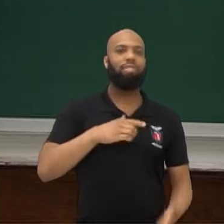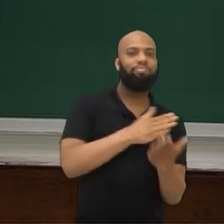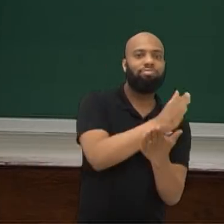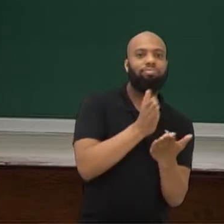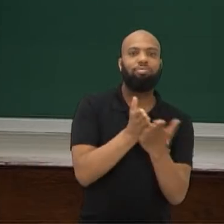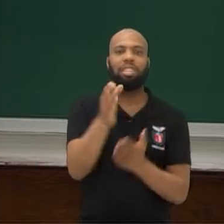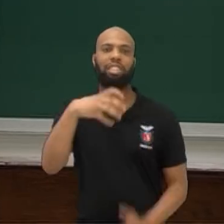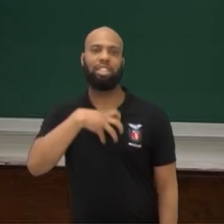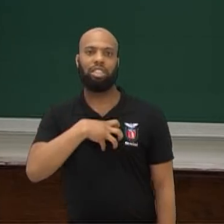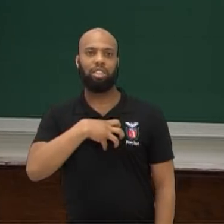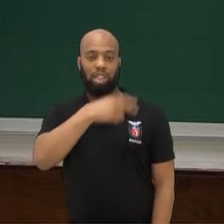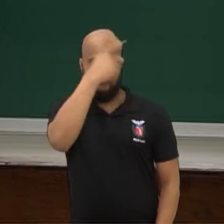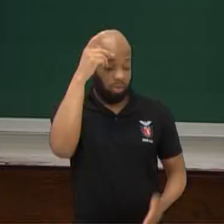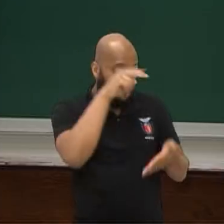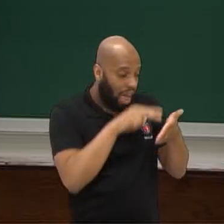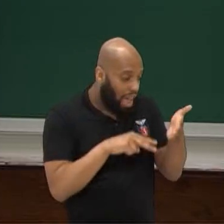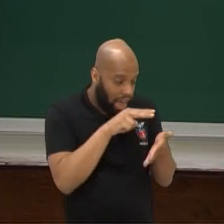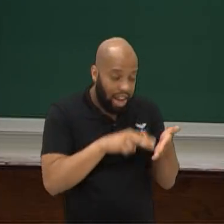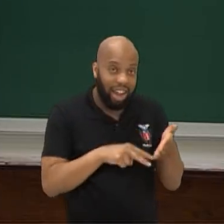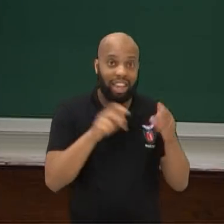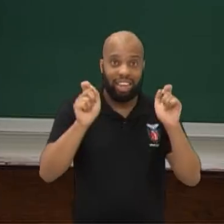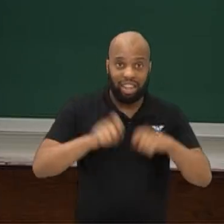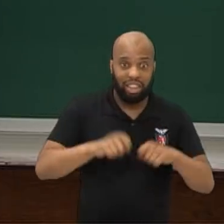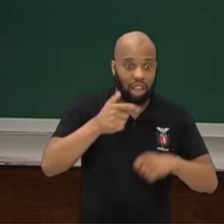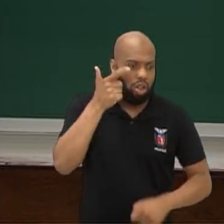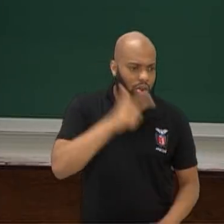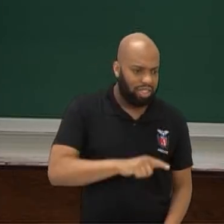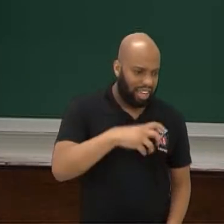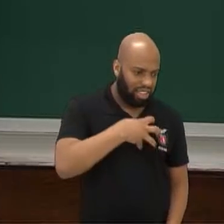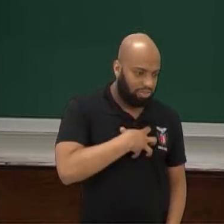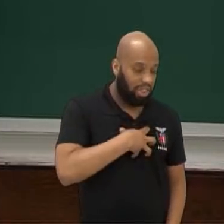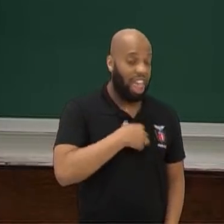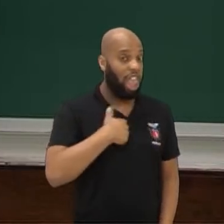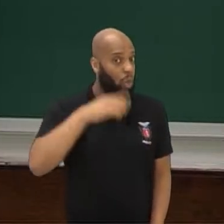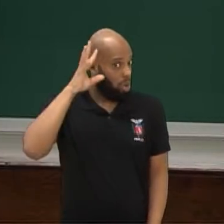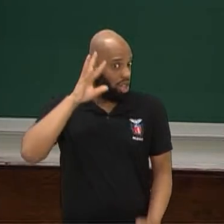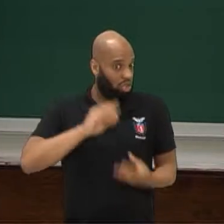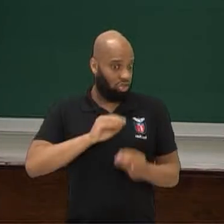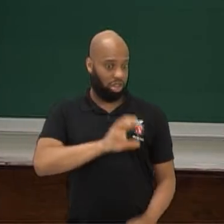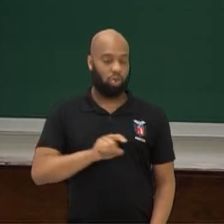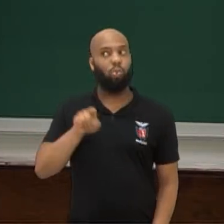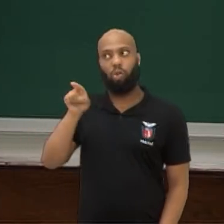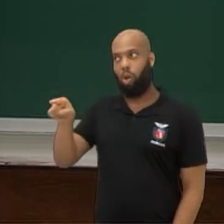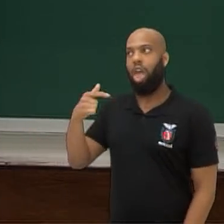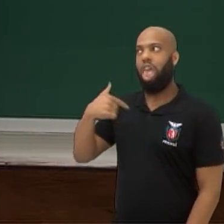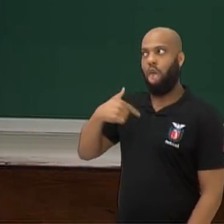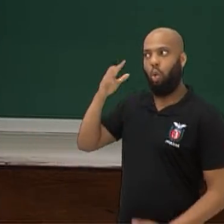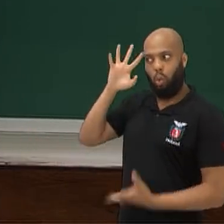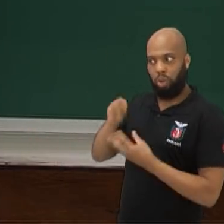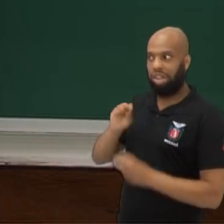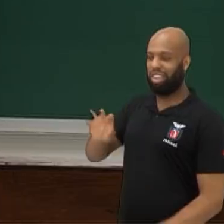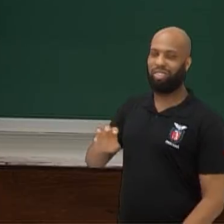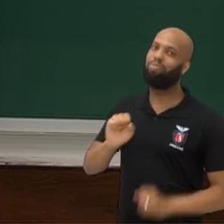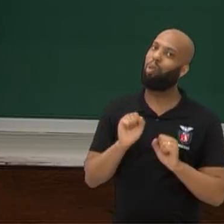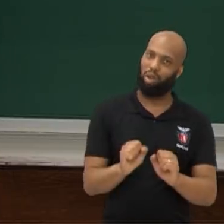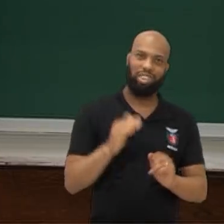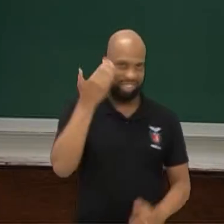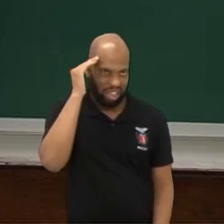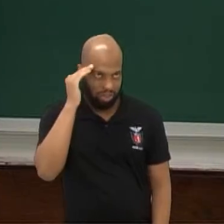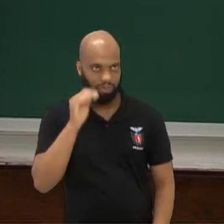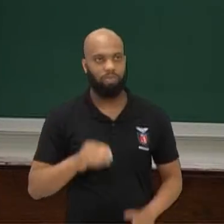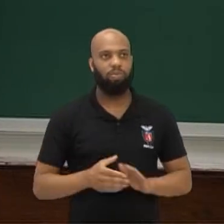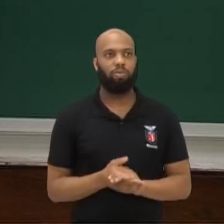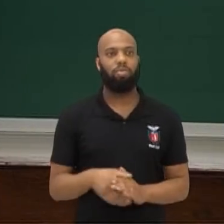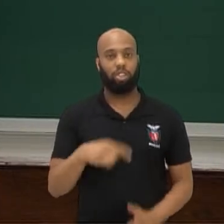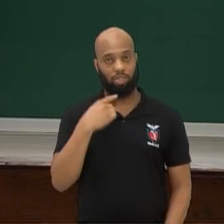de sentidos. A pessoa lê e é possível interpretar de duas formas aquilo que ela leu, né? Vamos ver exercícios aqui para a gente se